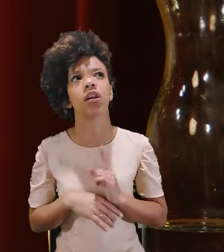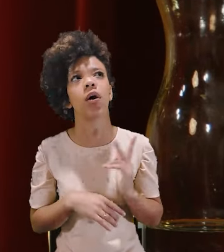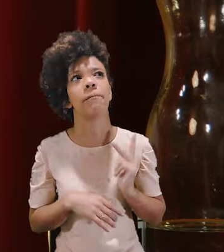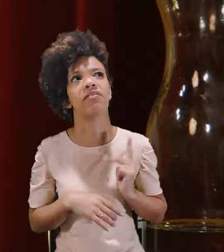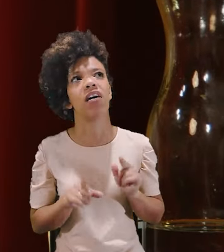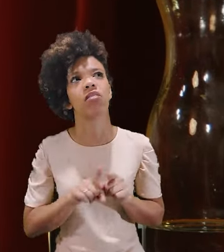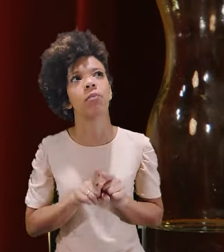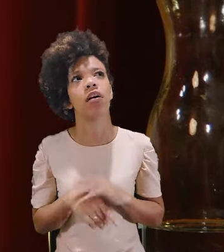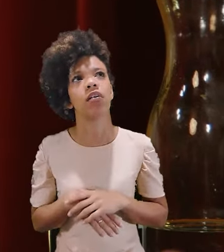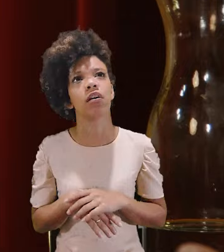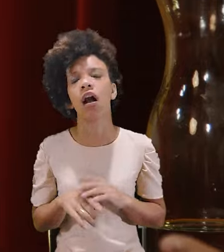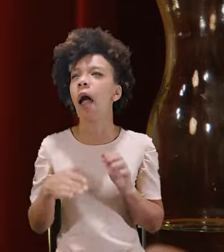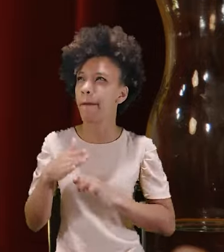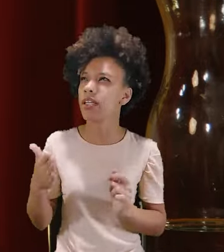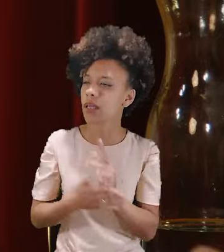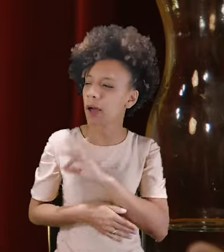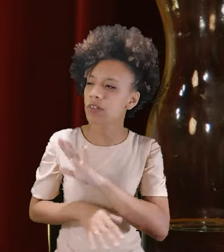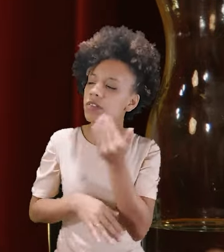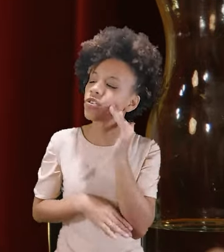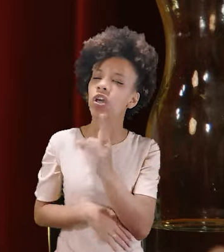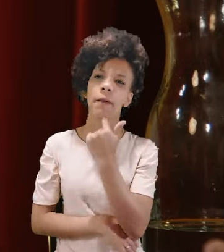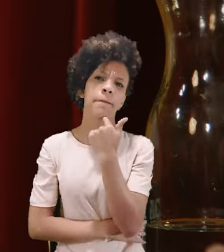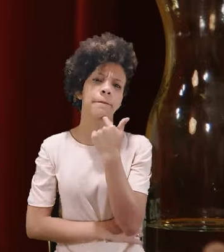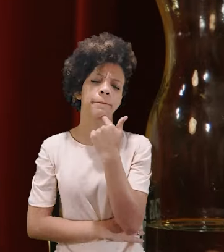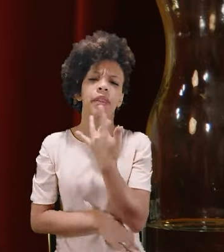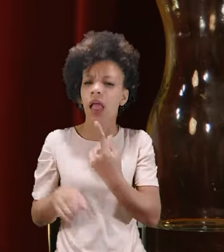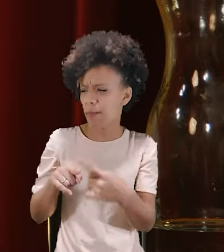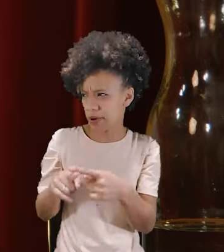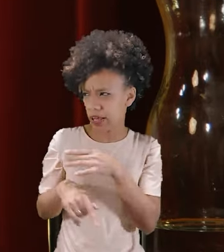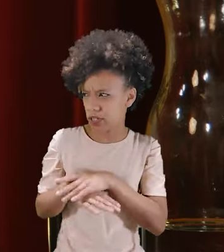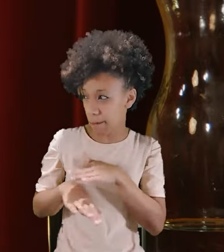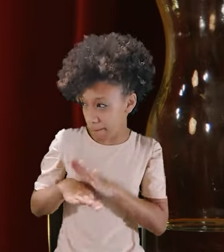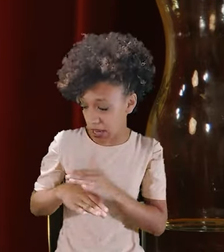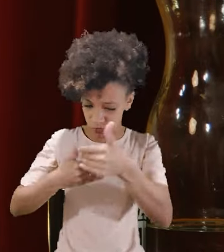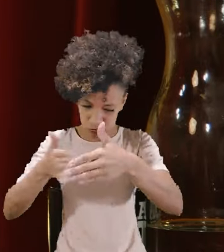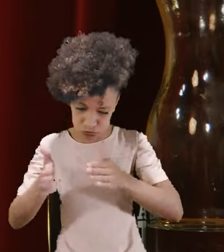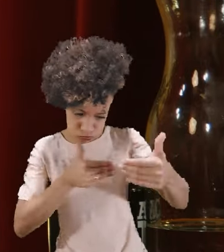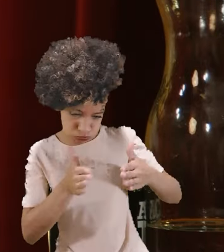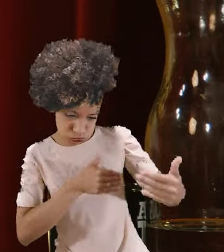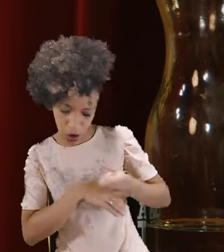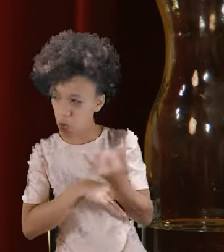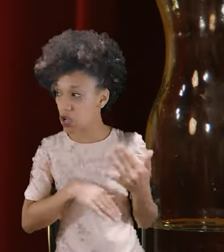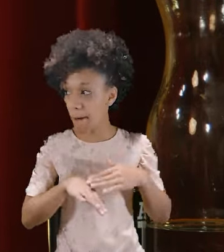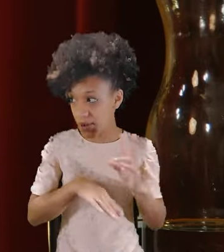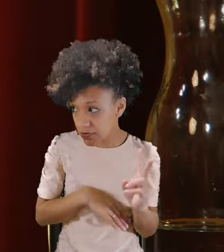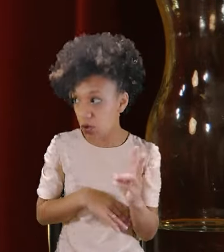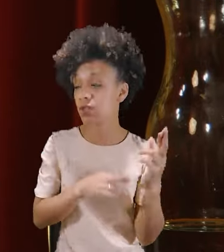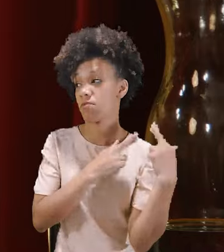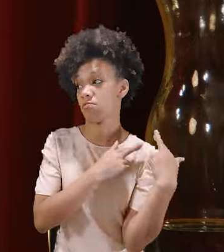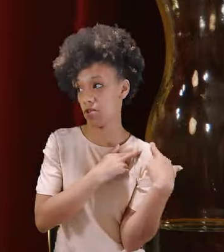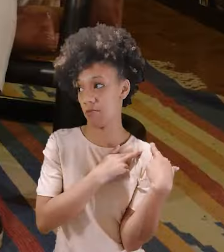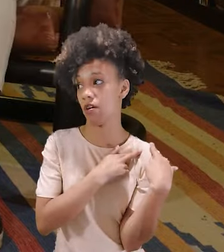caminhoneiro é uma coisa privada né A empresa que paga entendi é porque eu acho que como você tem mais cargas você tem mais valor